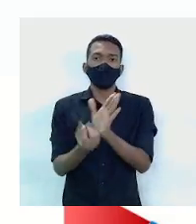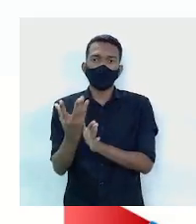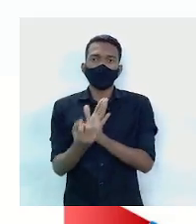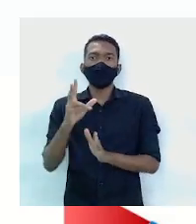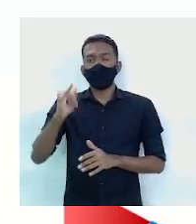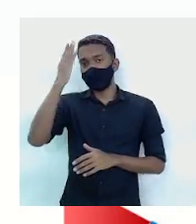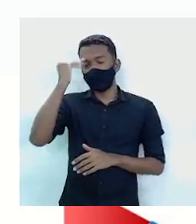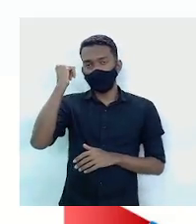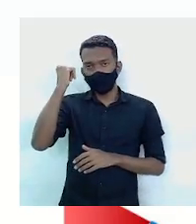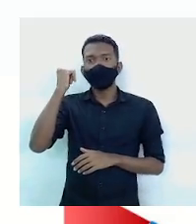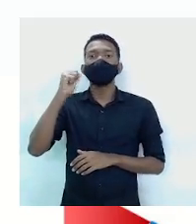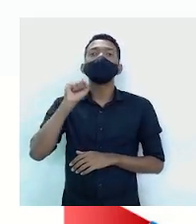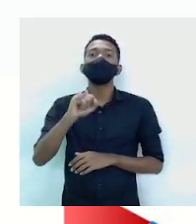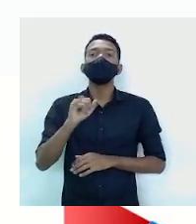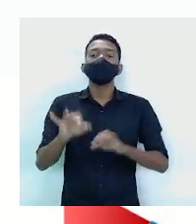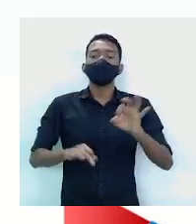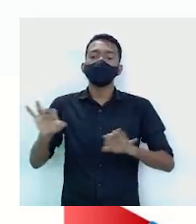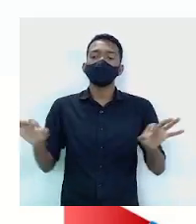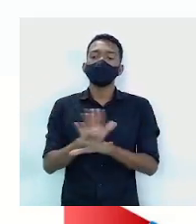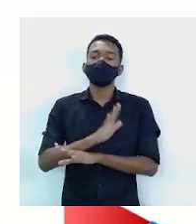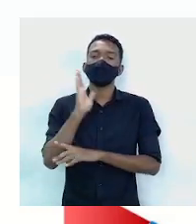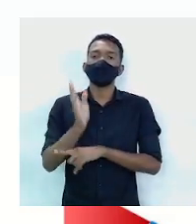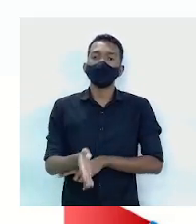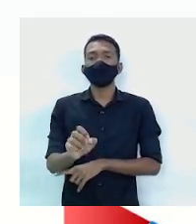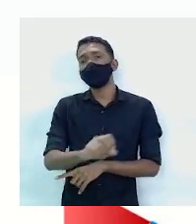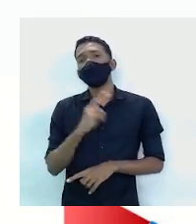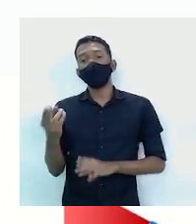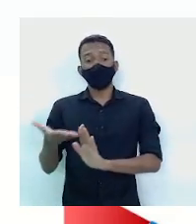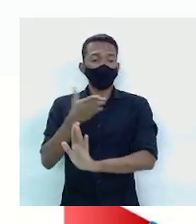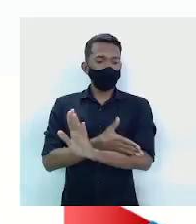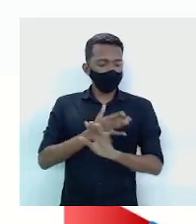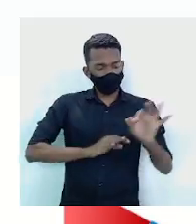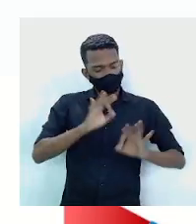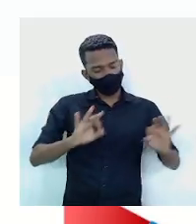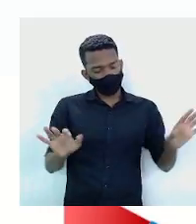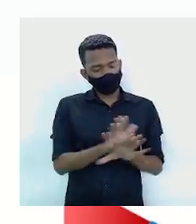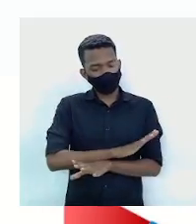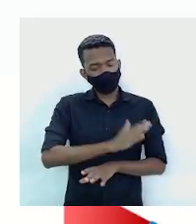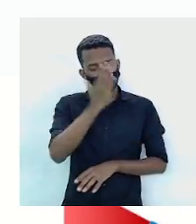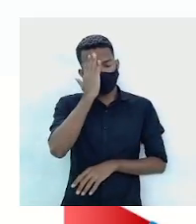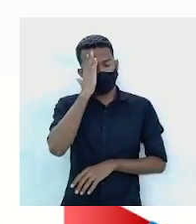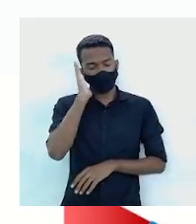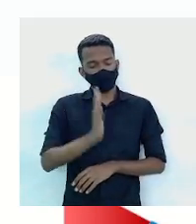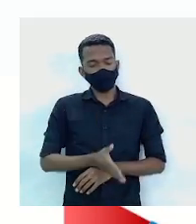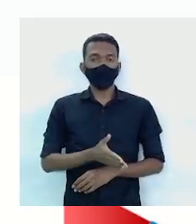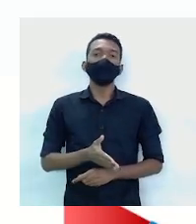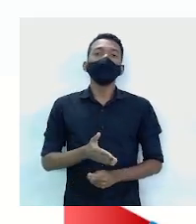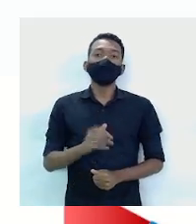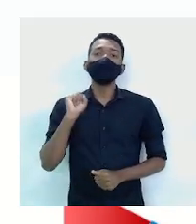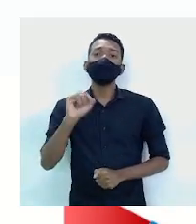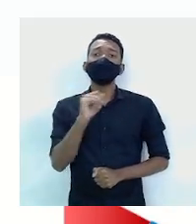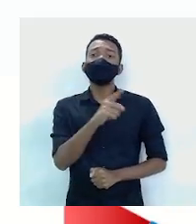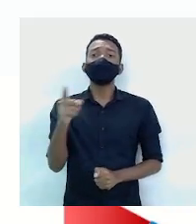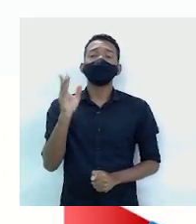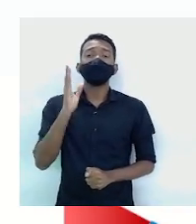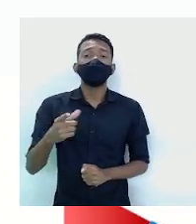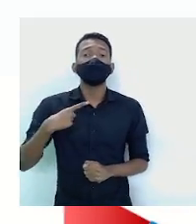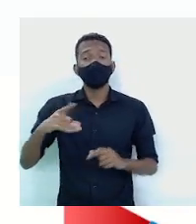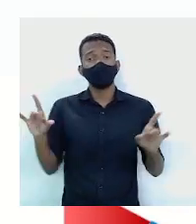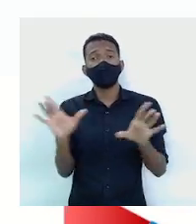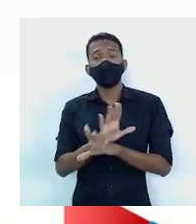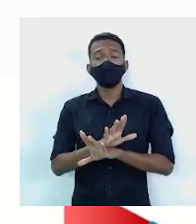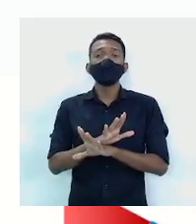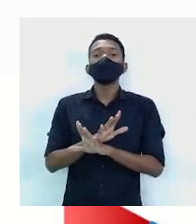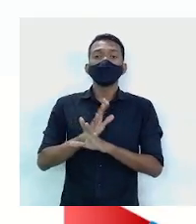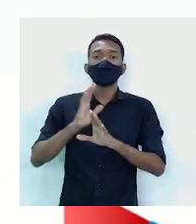você se planejou antes, se você estudou antes aquele assunto, né? Você que vai fazer um seminário